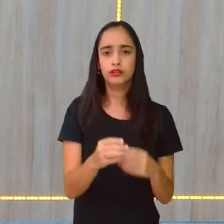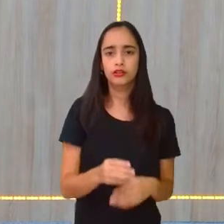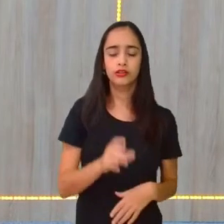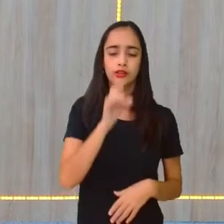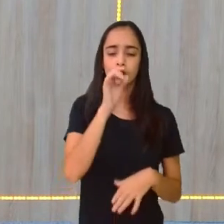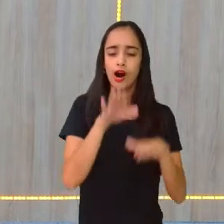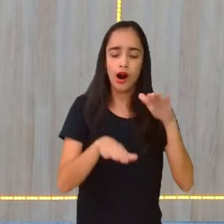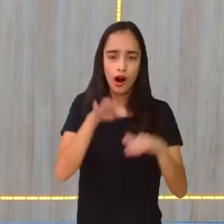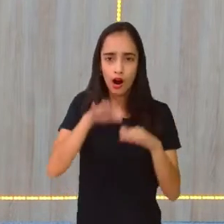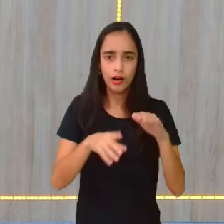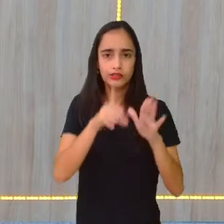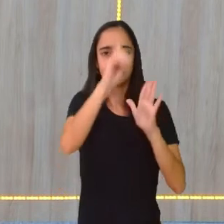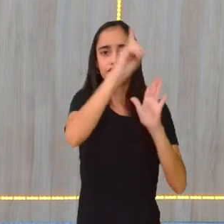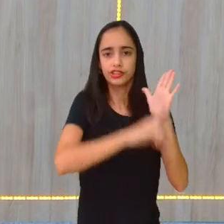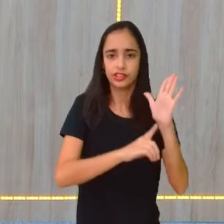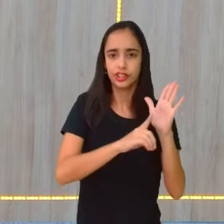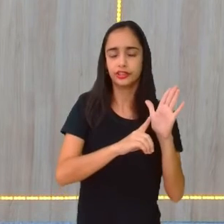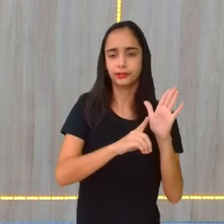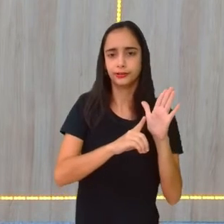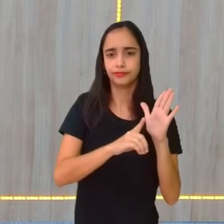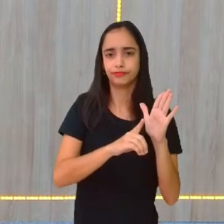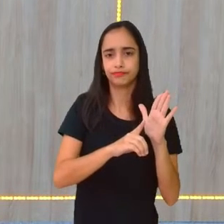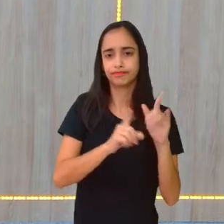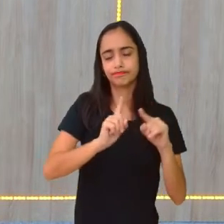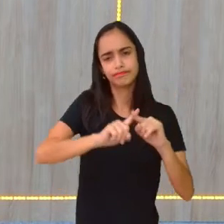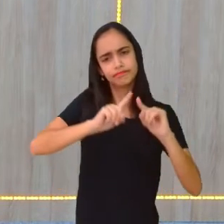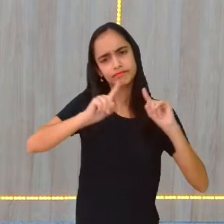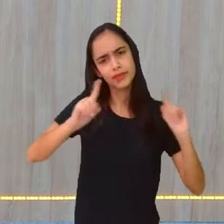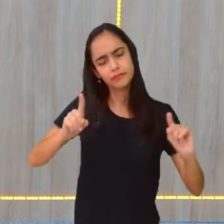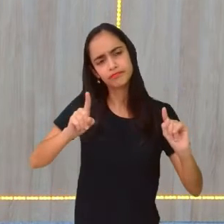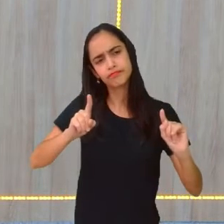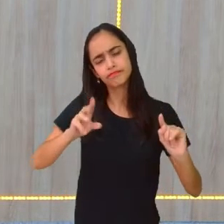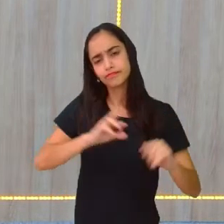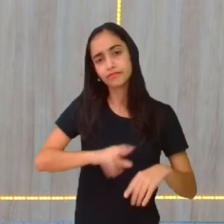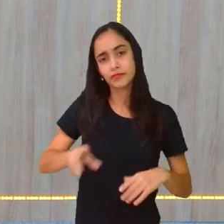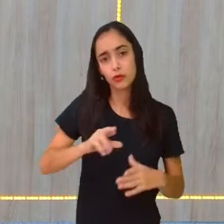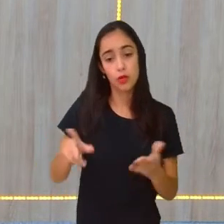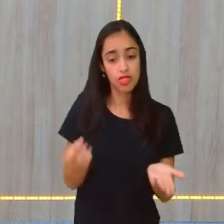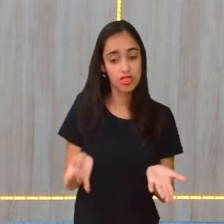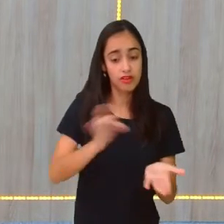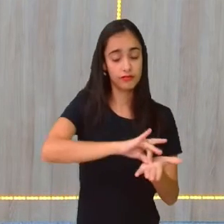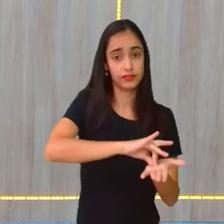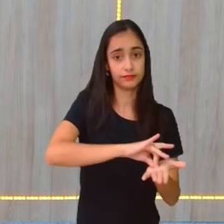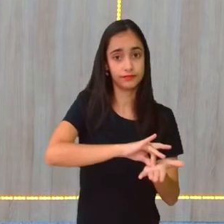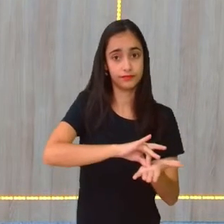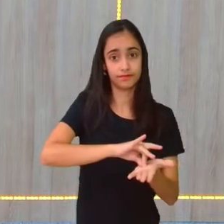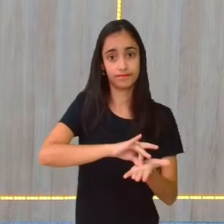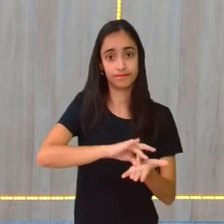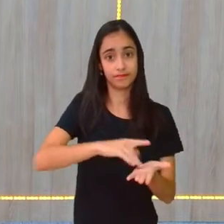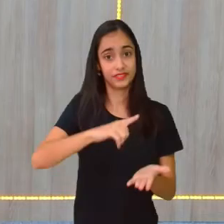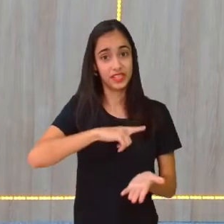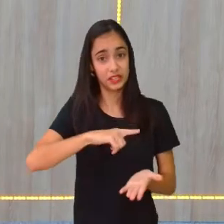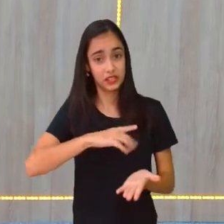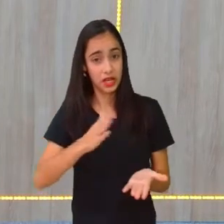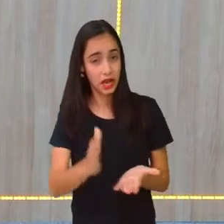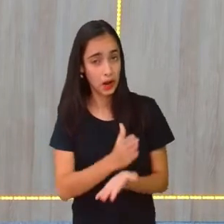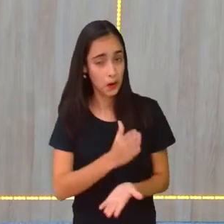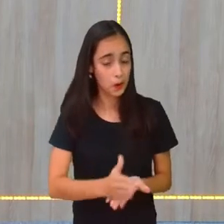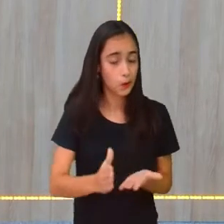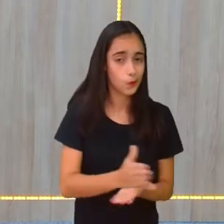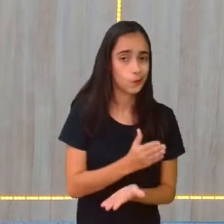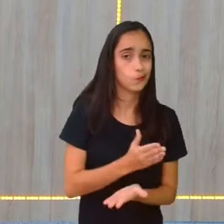lei, mas não era bem assim. Era meio aí, tem uma pegadinha do malandro. Então,